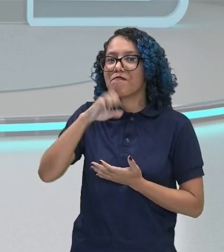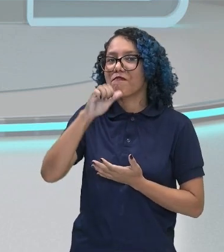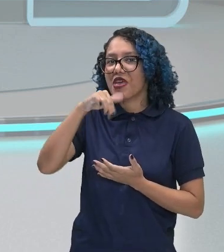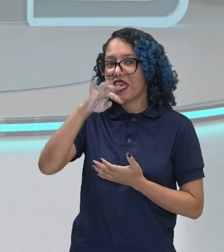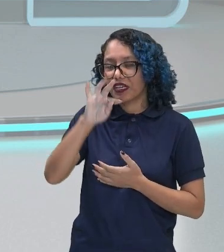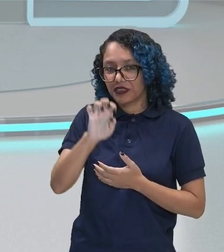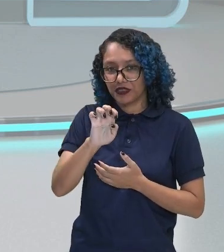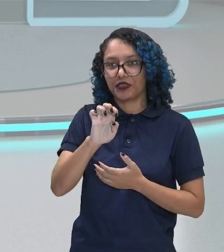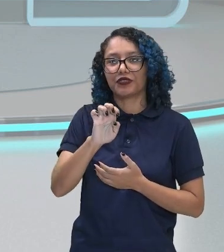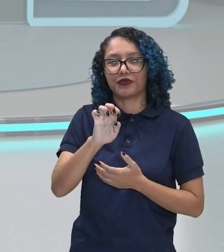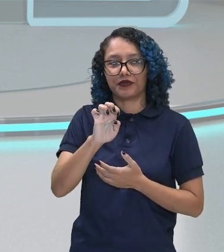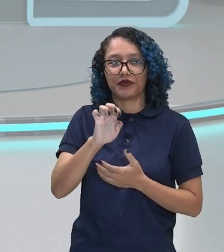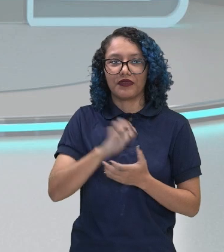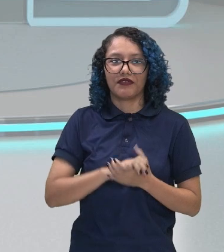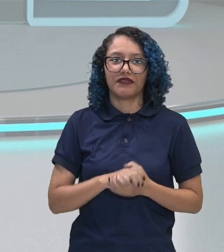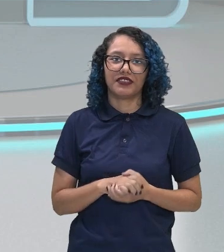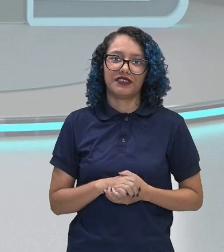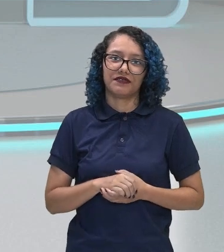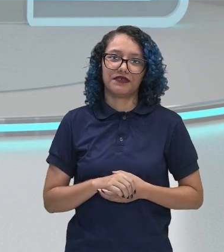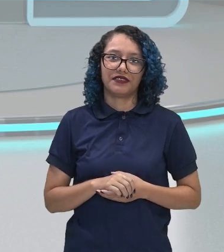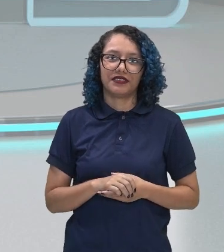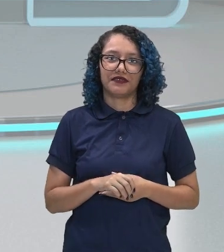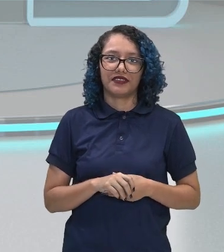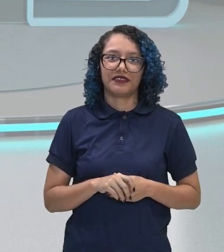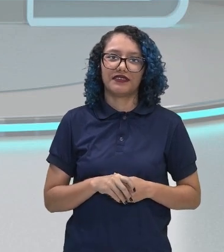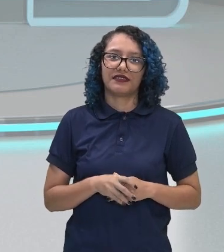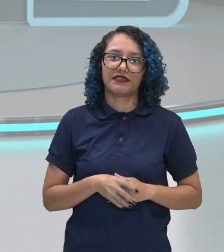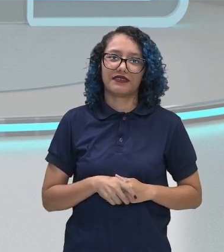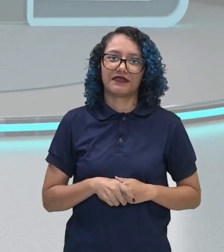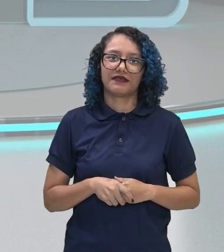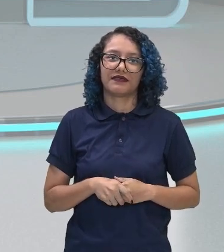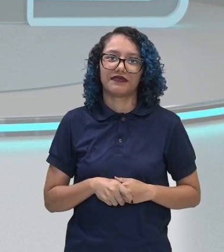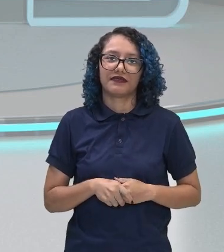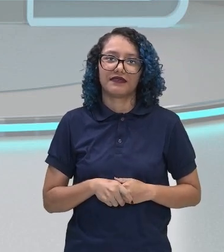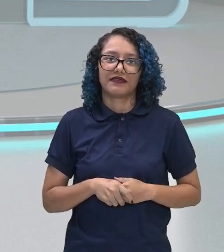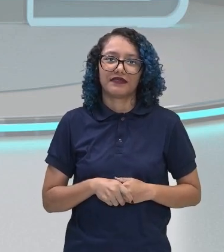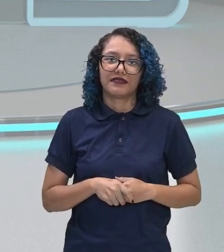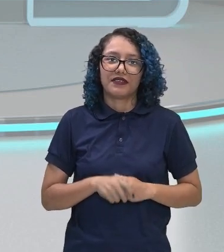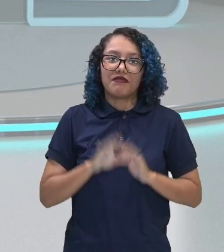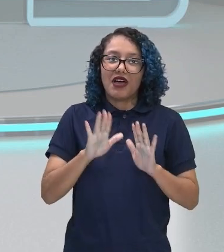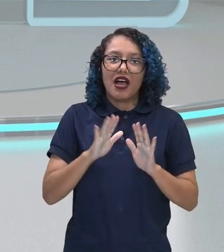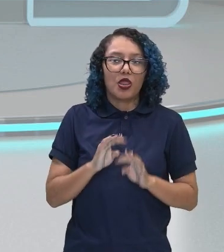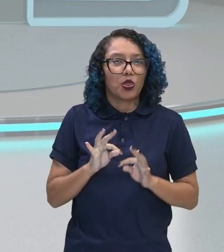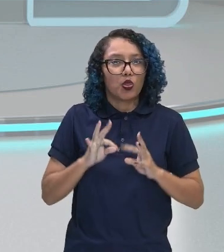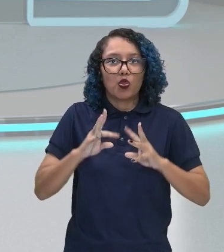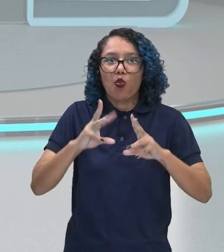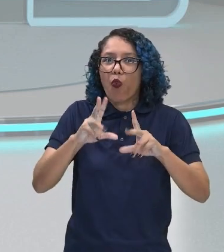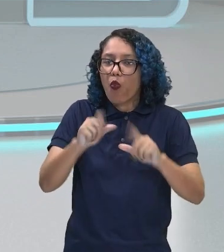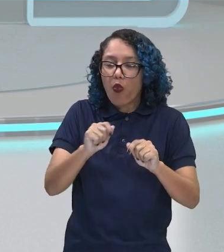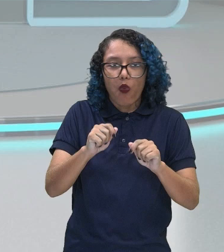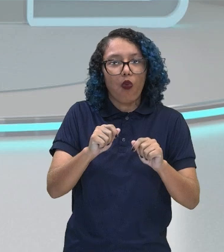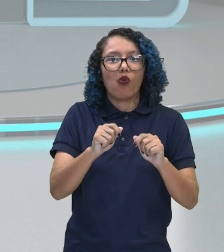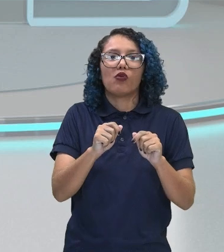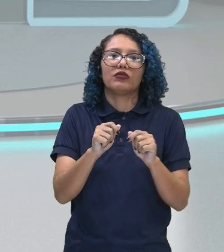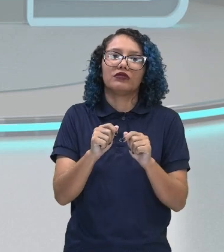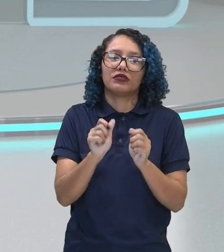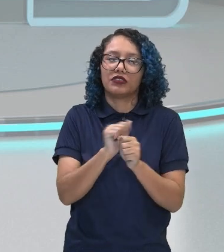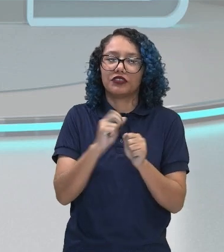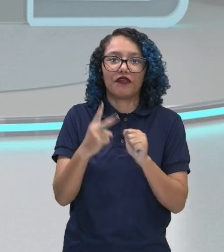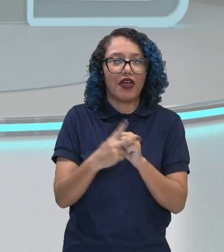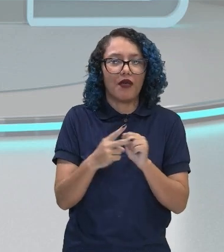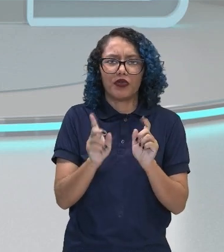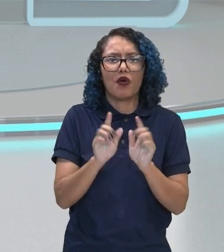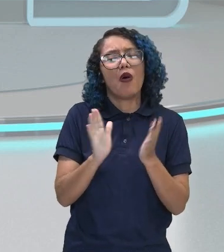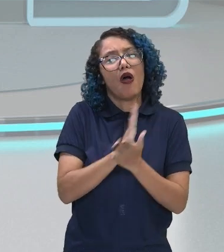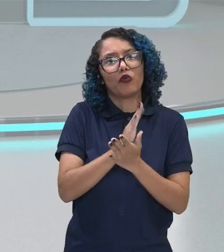LY é o mesmo que mente na língua portuguesa. Não se esgotam aqui todas as situações, tá? Há situações que divergem